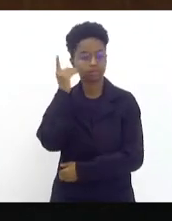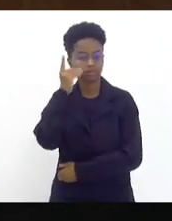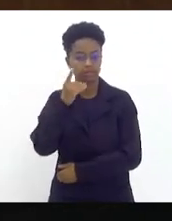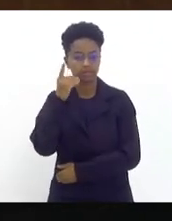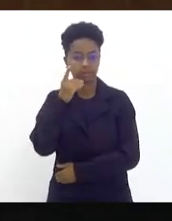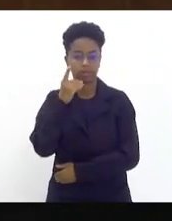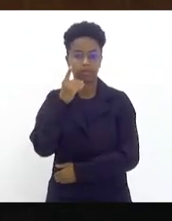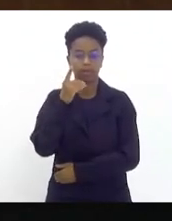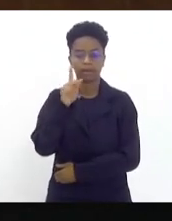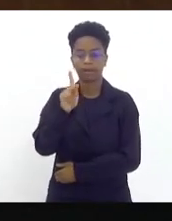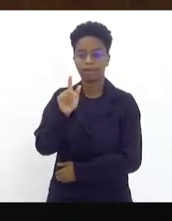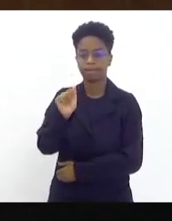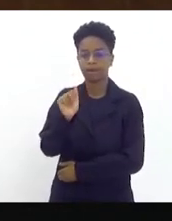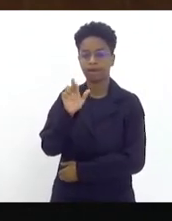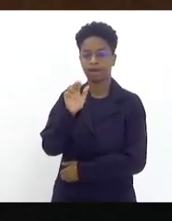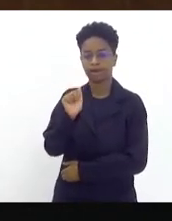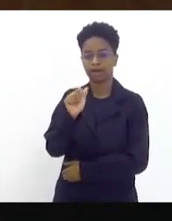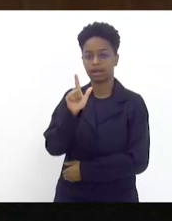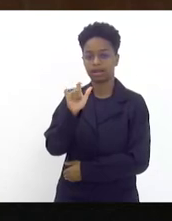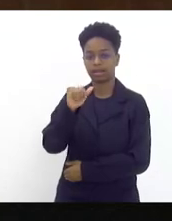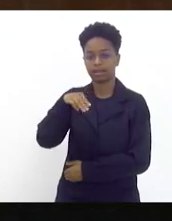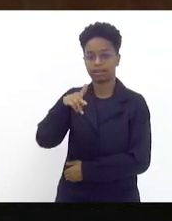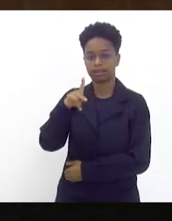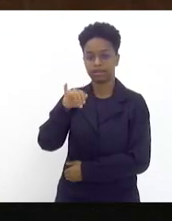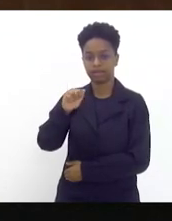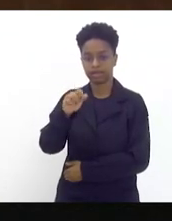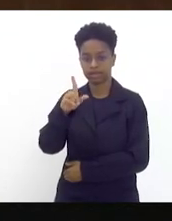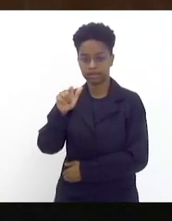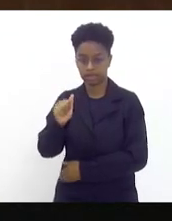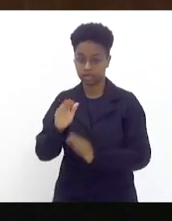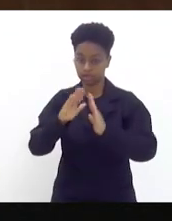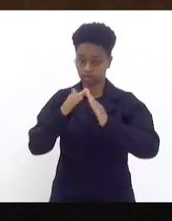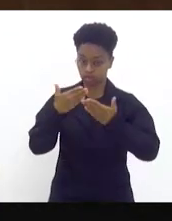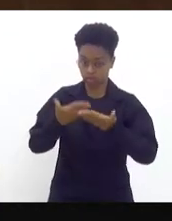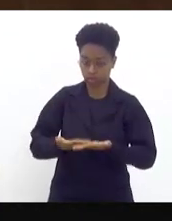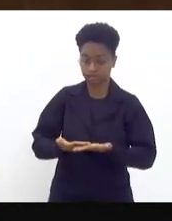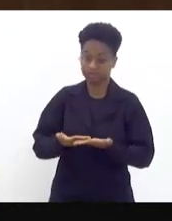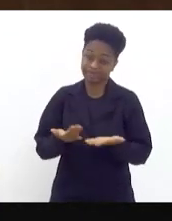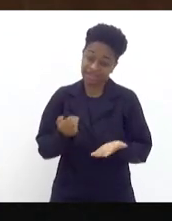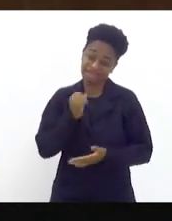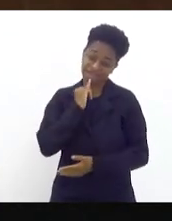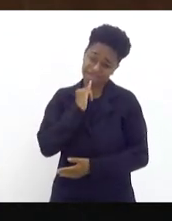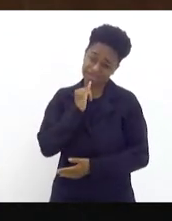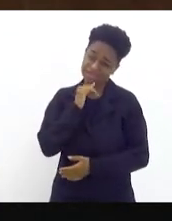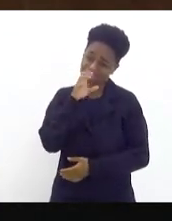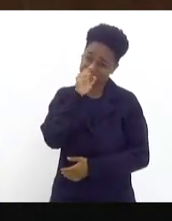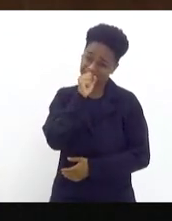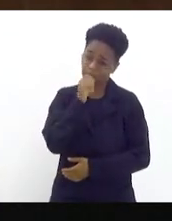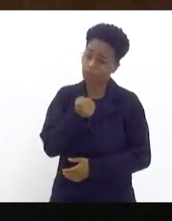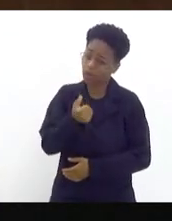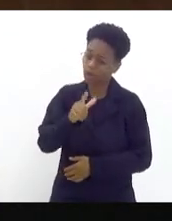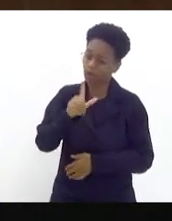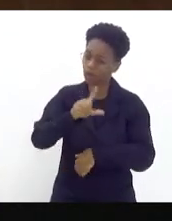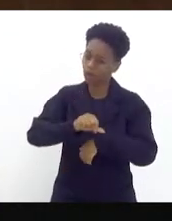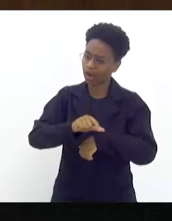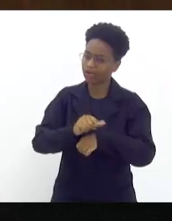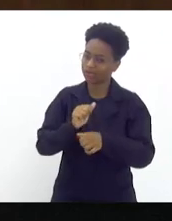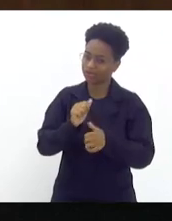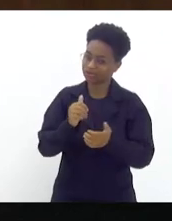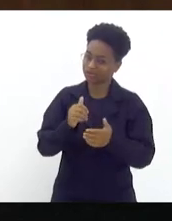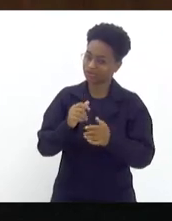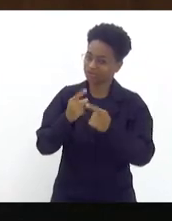paralimpíadas escolares será neste sábado infelizmente é quase no horário do nosso jogo lá né